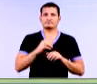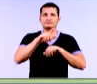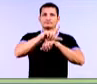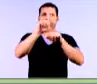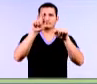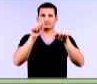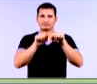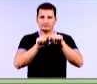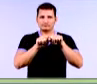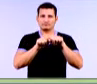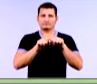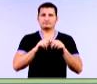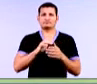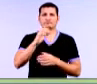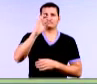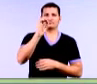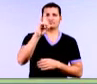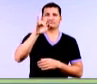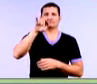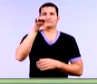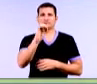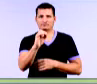algoritmos em pseudocódigo